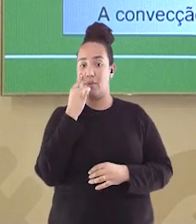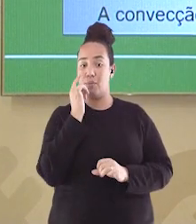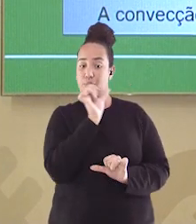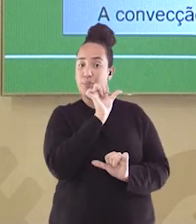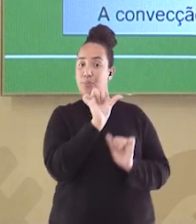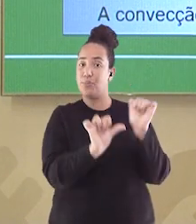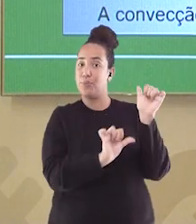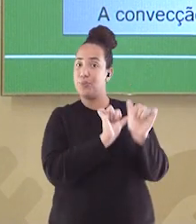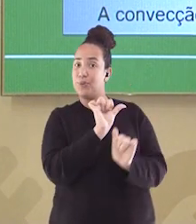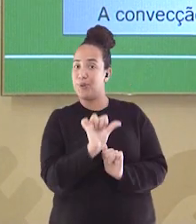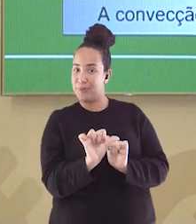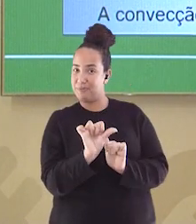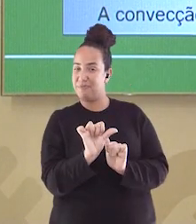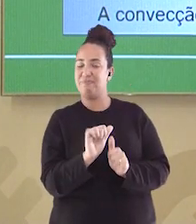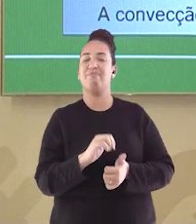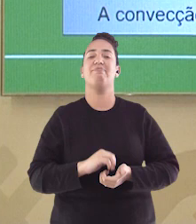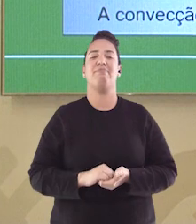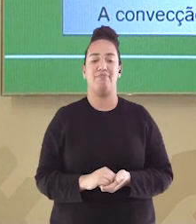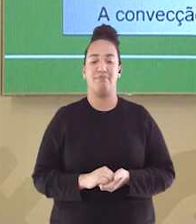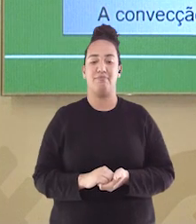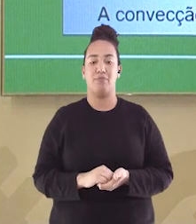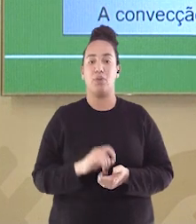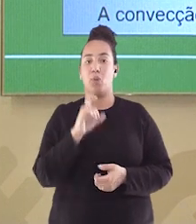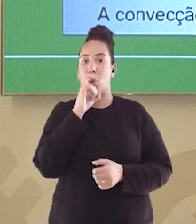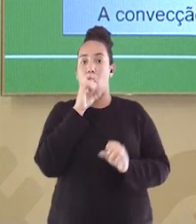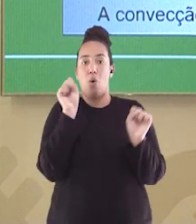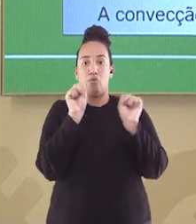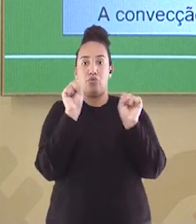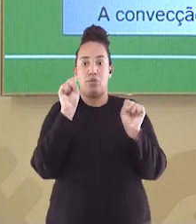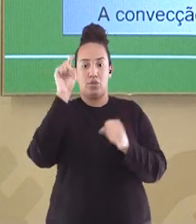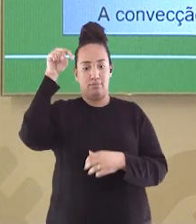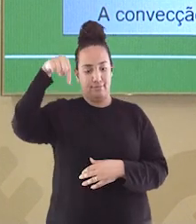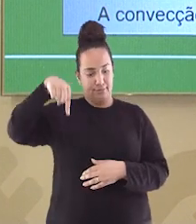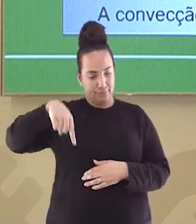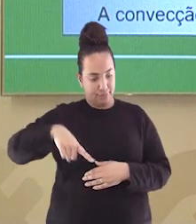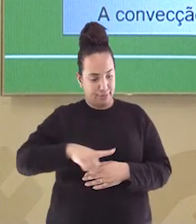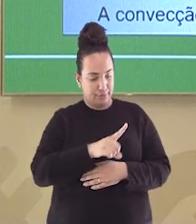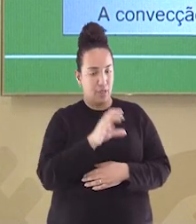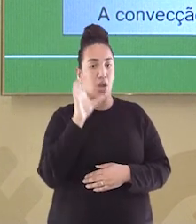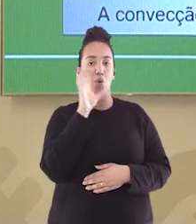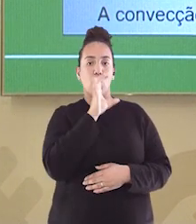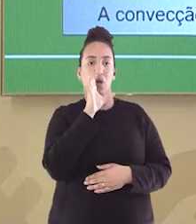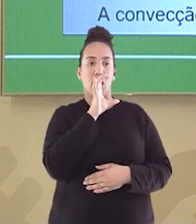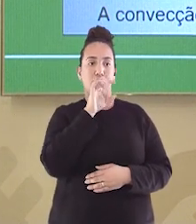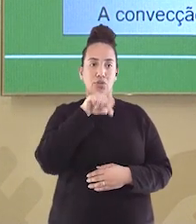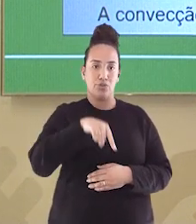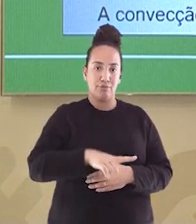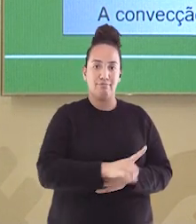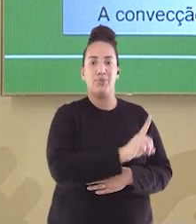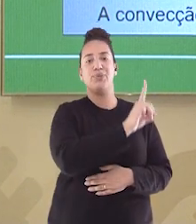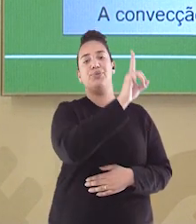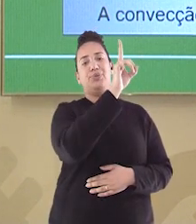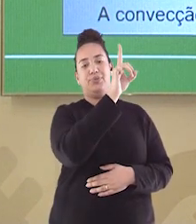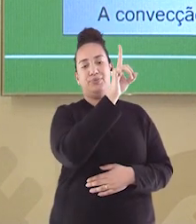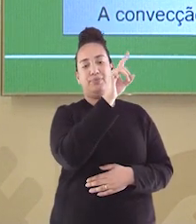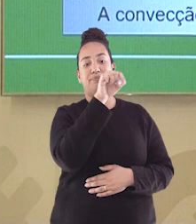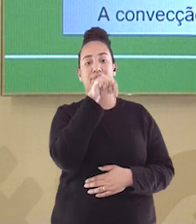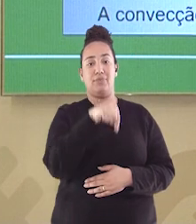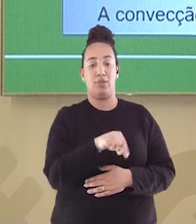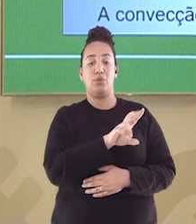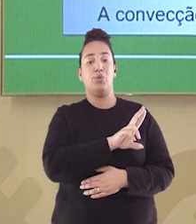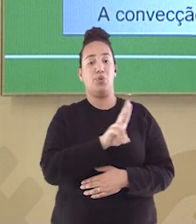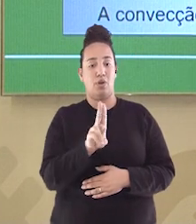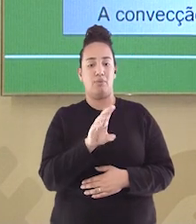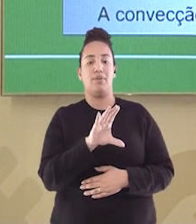de posição entre as massas de ar. O ar frio veio, ocupou o espaço do ar quente que subiu. A esse fenômeno, a gente dá o nome de